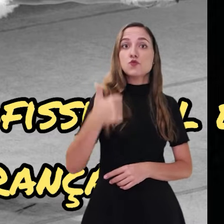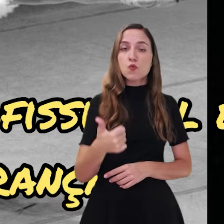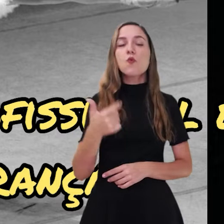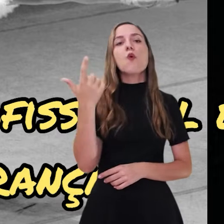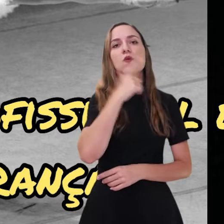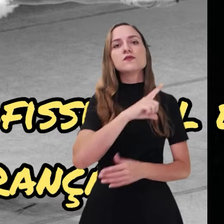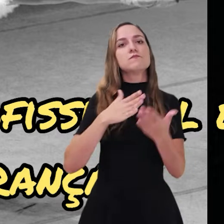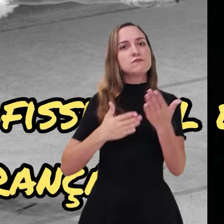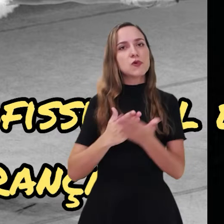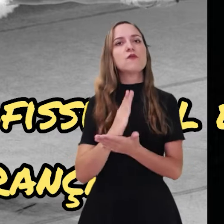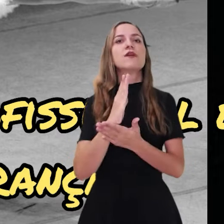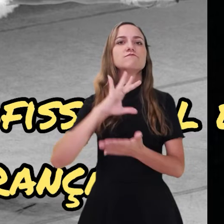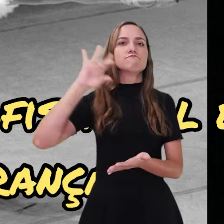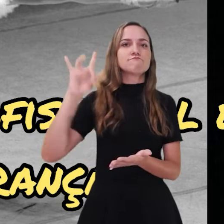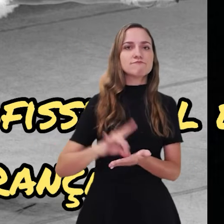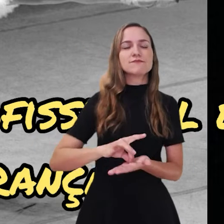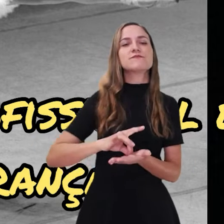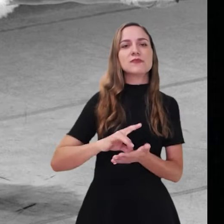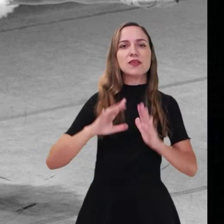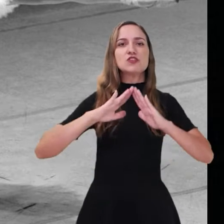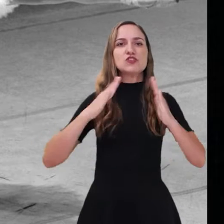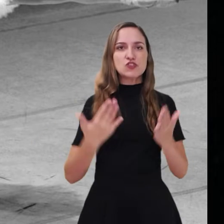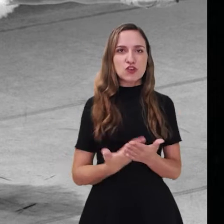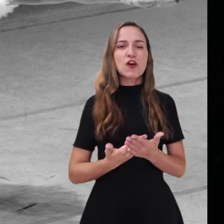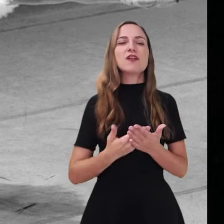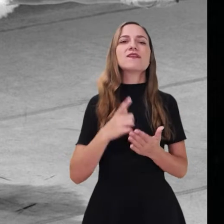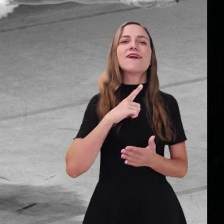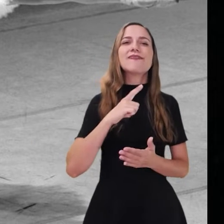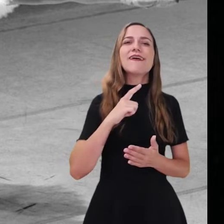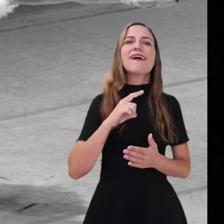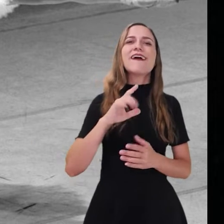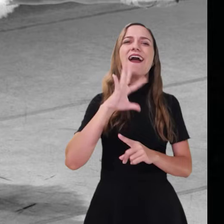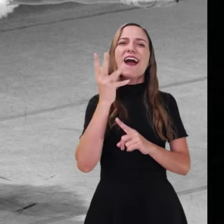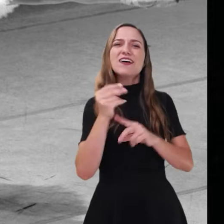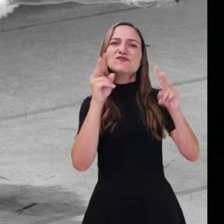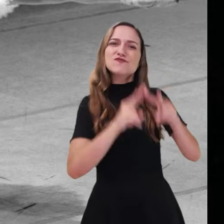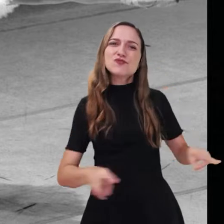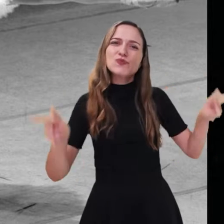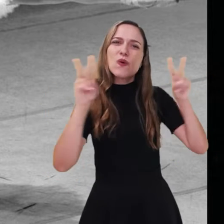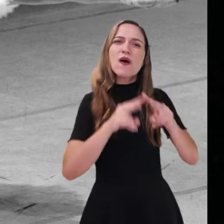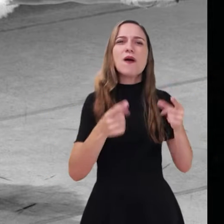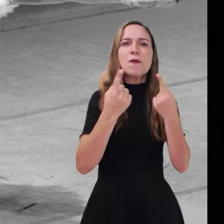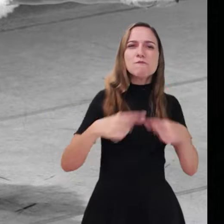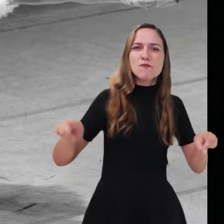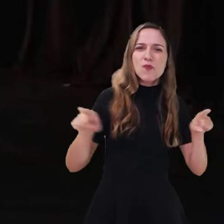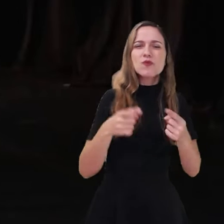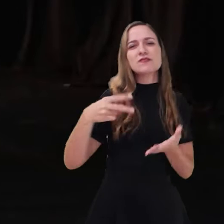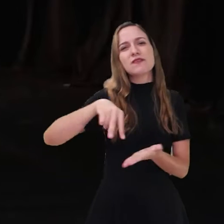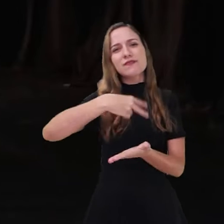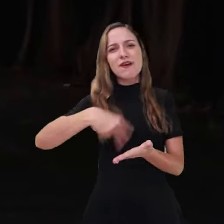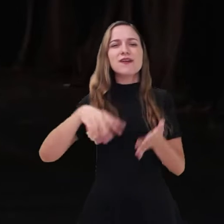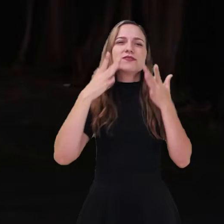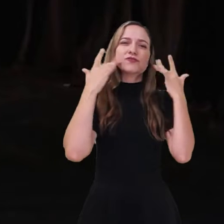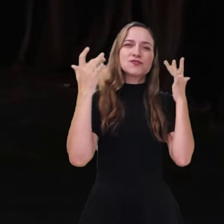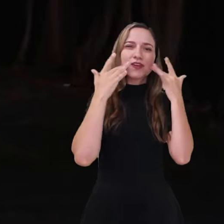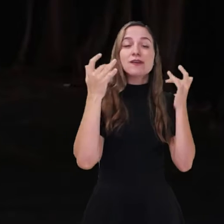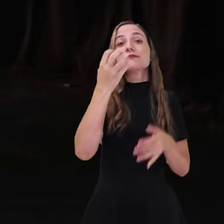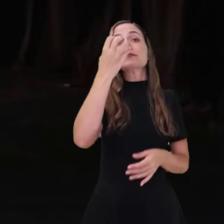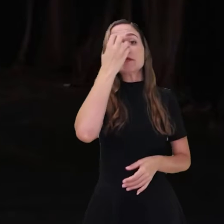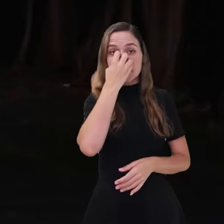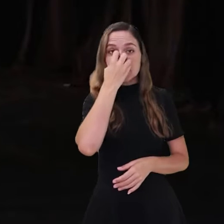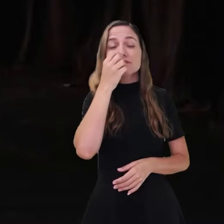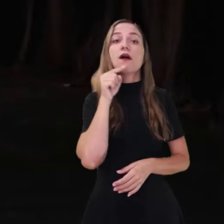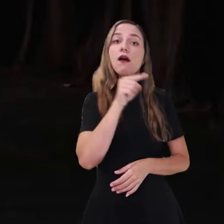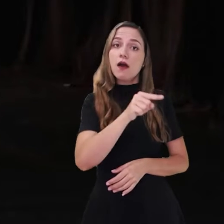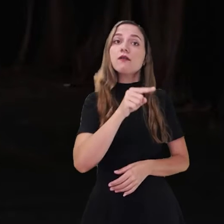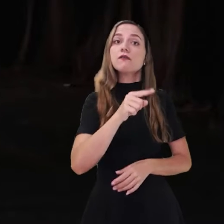Educação Profissional em Artes, nas áreas de artes visuais, dança, música e teatro e, posteriormente, o circo. Dessa forma, a